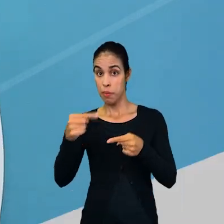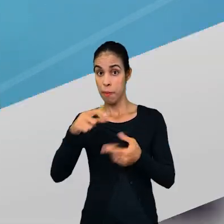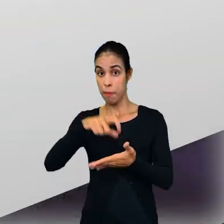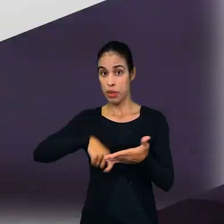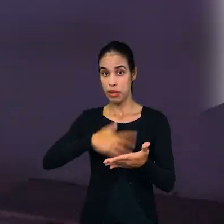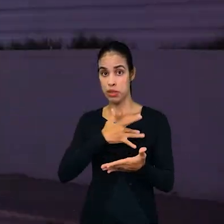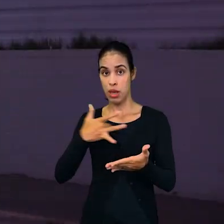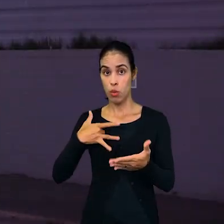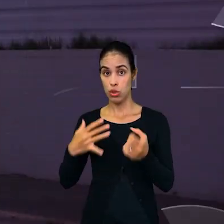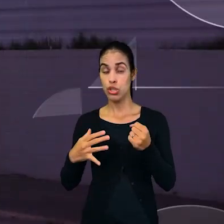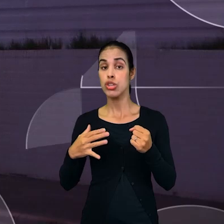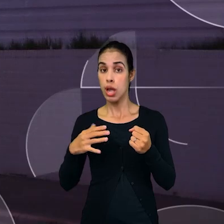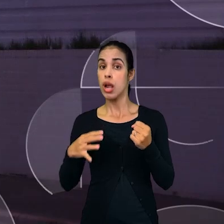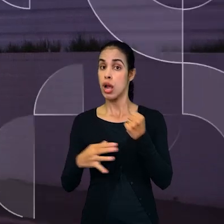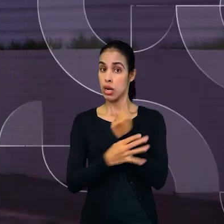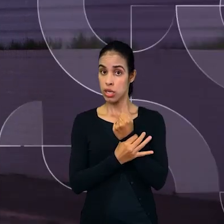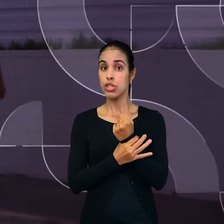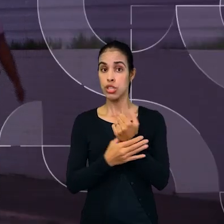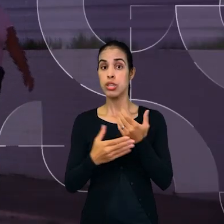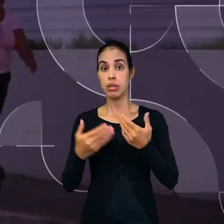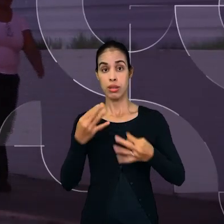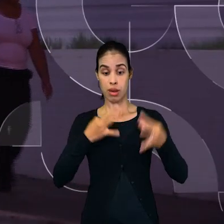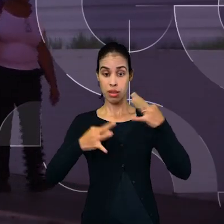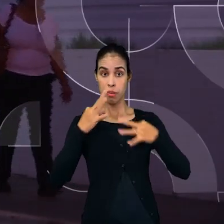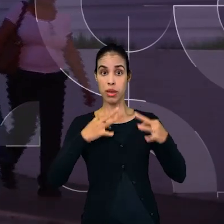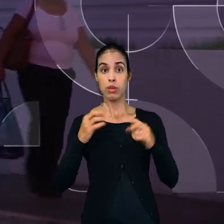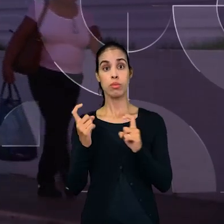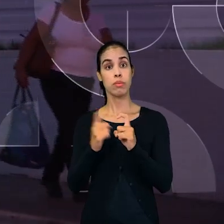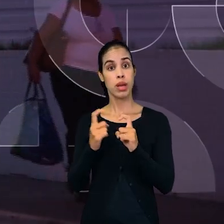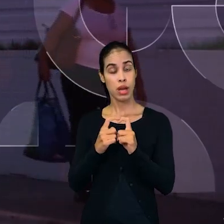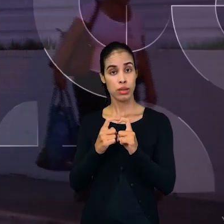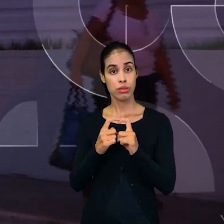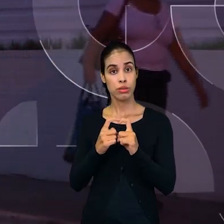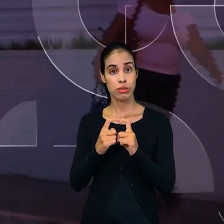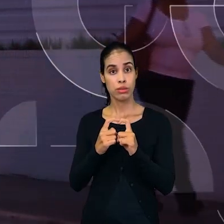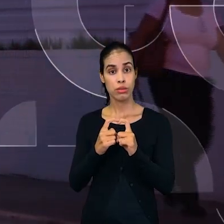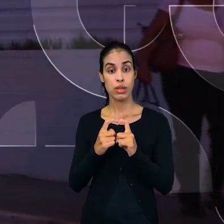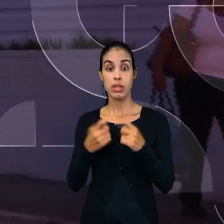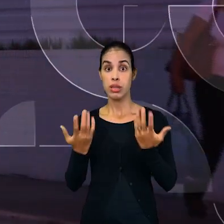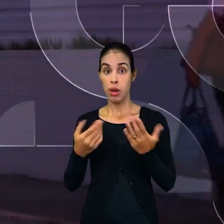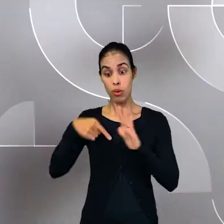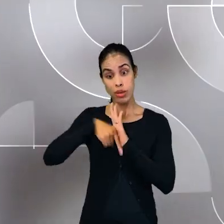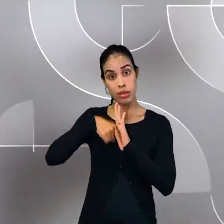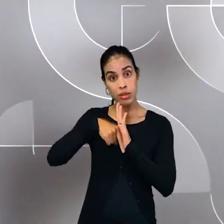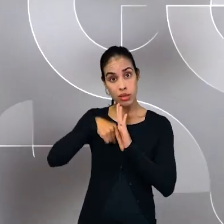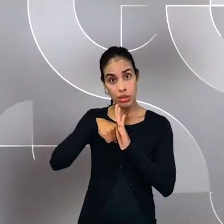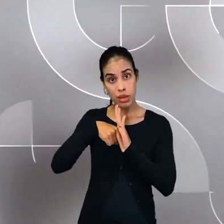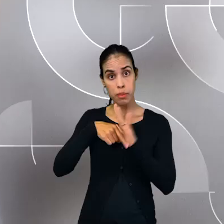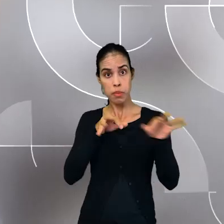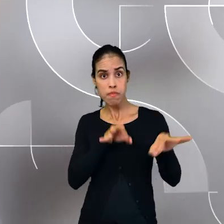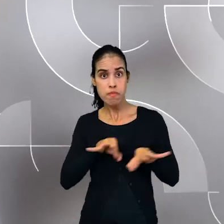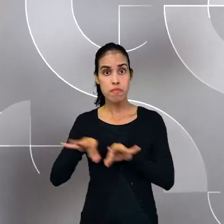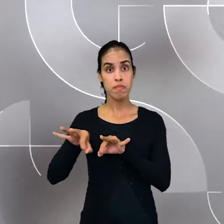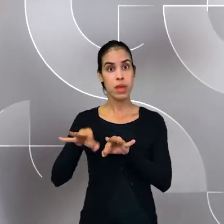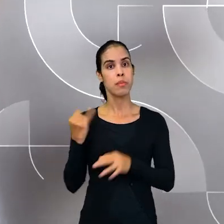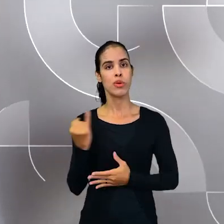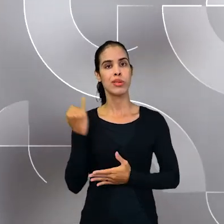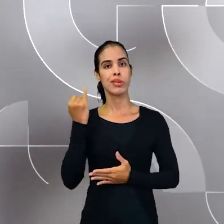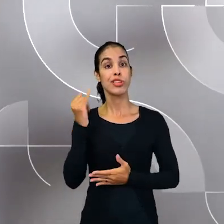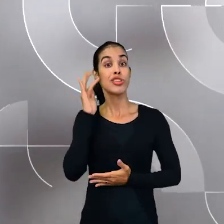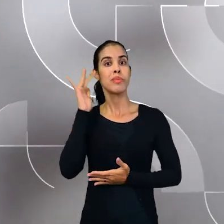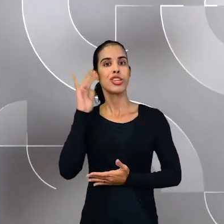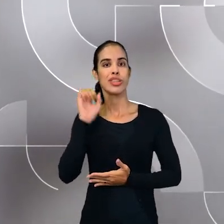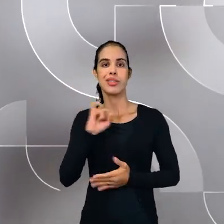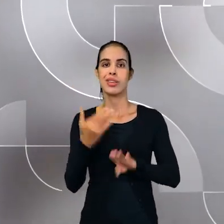o plano de saúde serve para garantir o acesso a tratamentos médicos. E se ele é importante para a realização de exames e consultas de